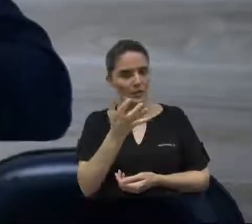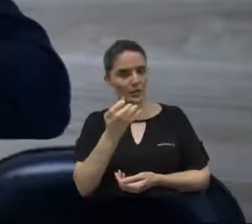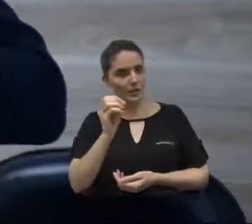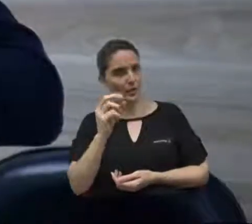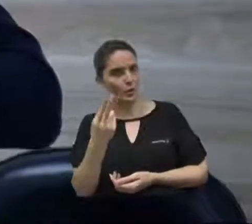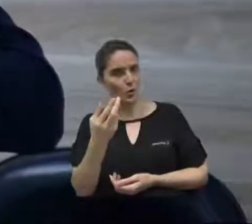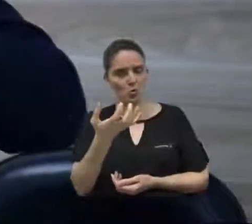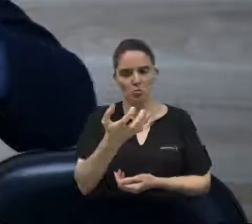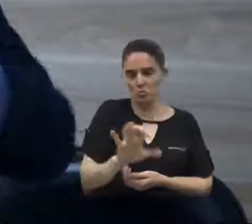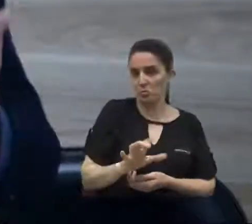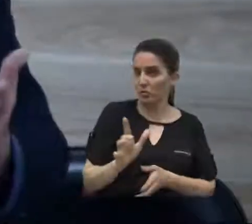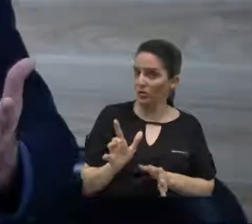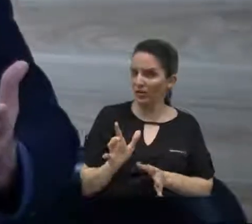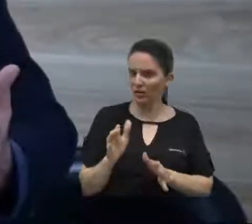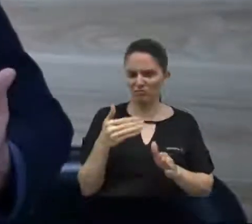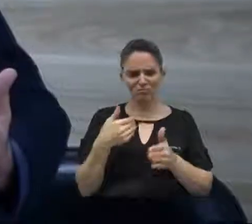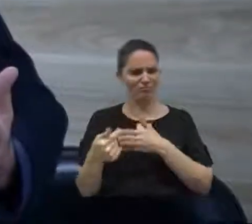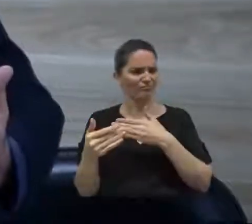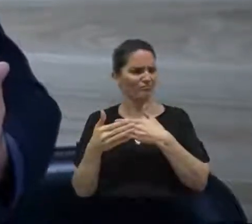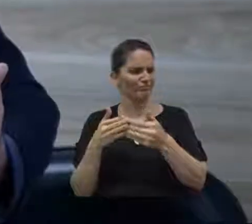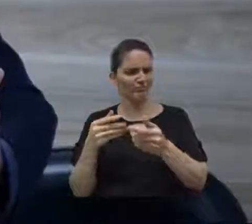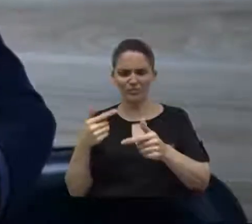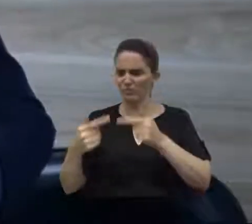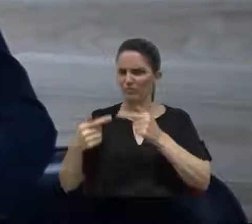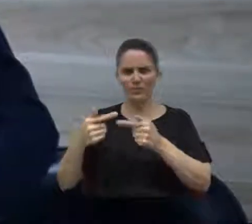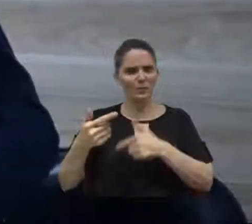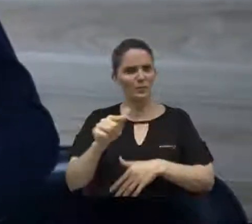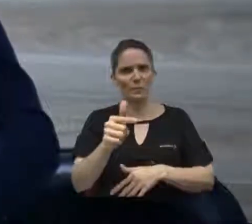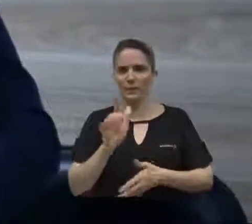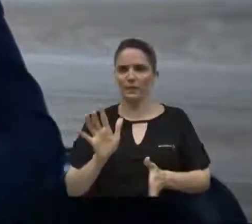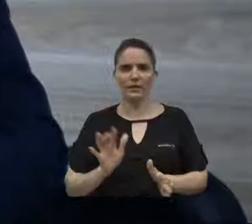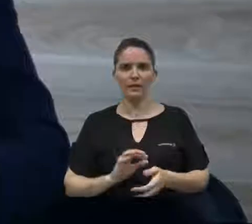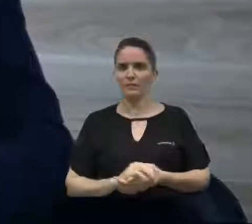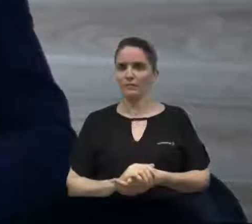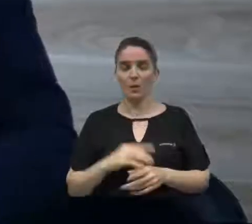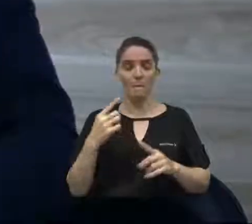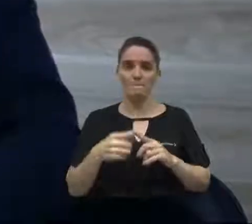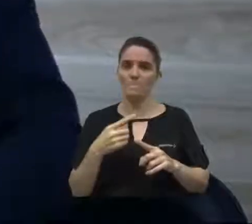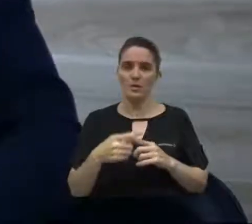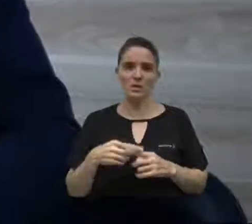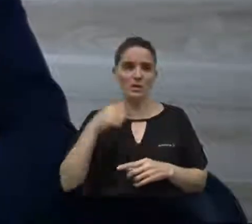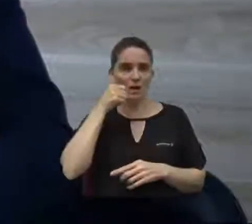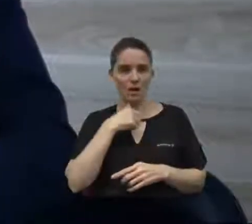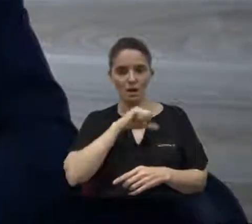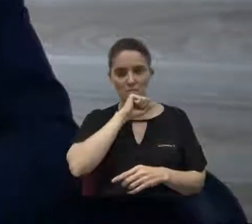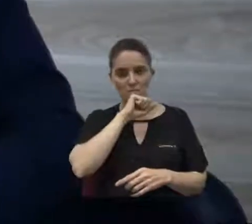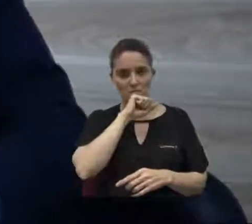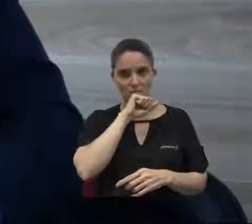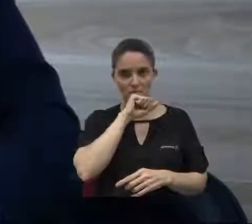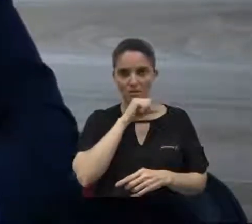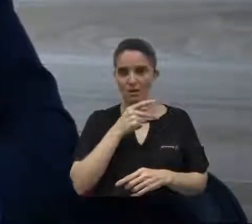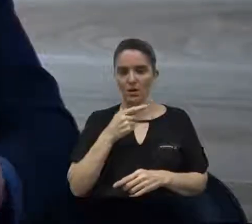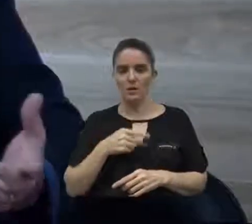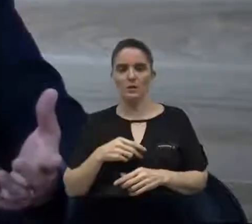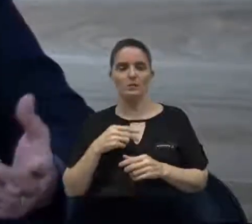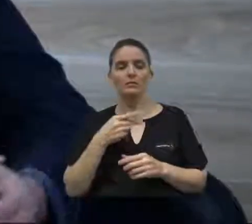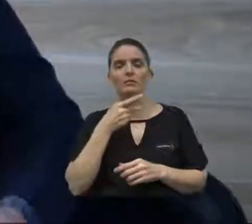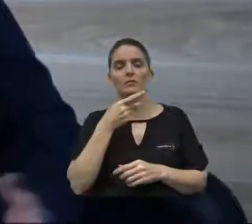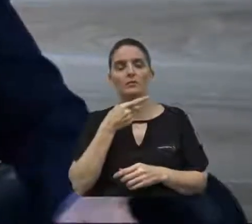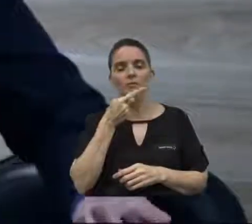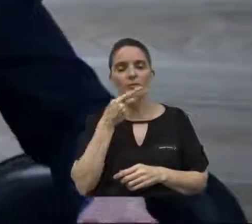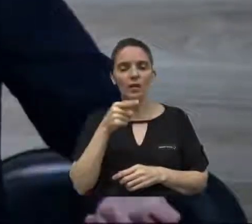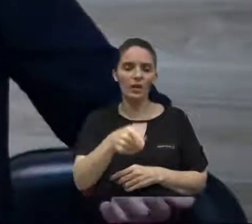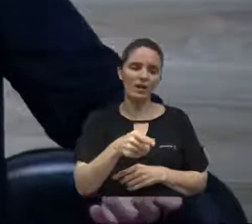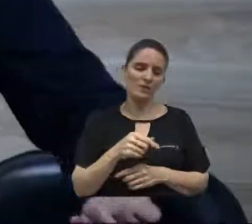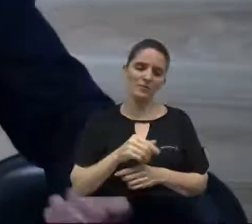essa é a minha opinião, é indiscutível, porque ela não pode simplesmente determinar em cima de uma criança o que ela pensa